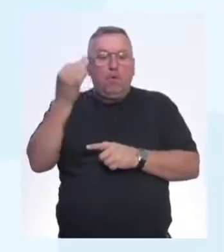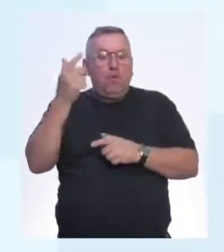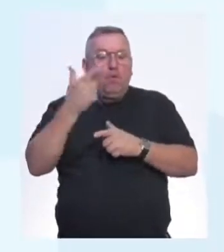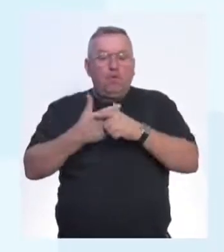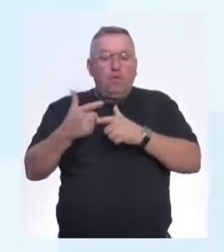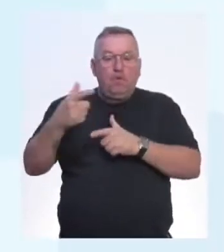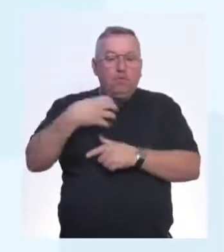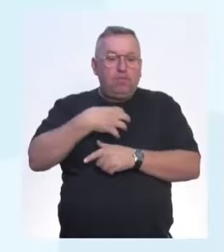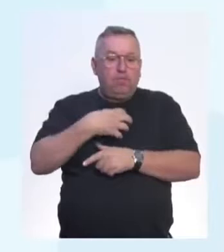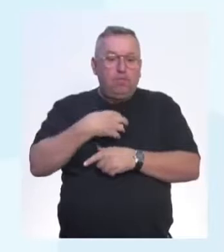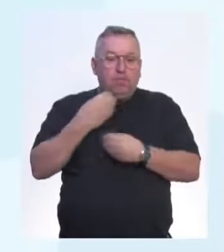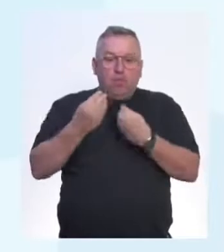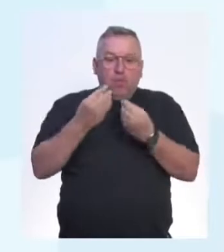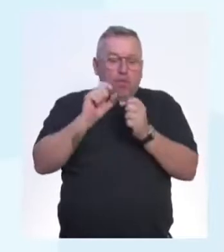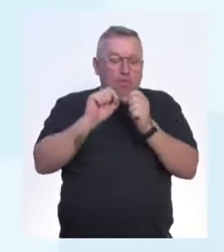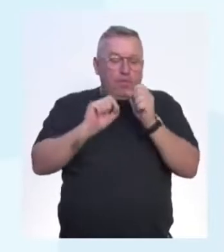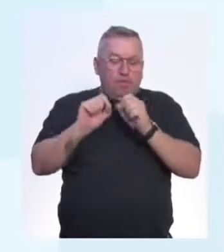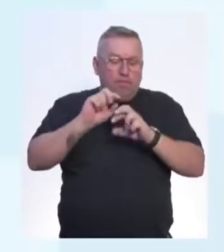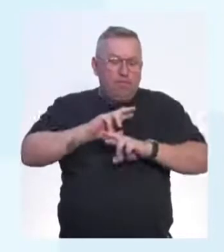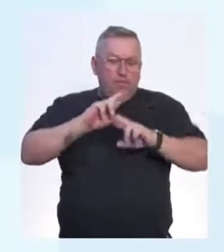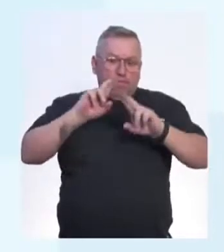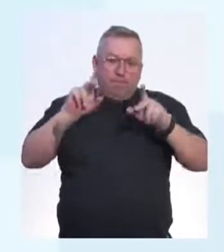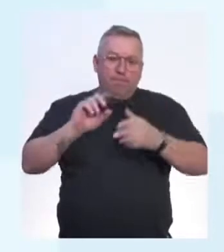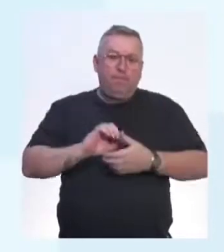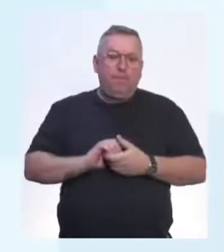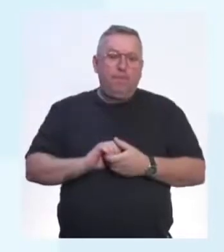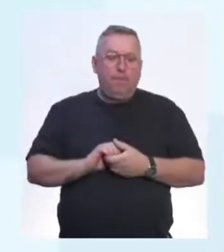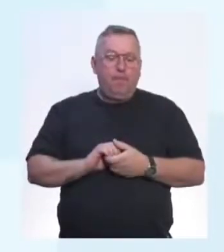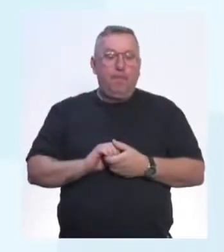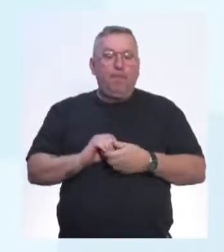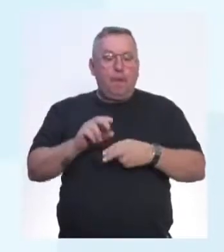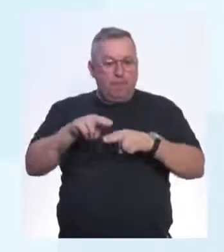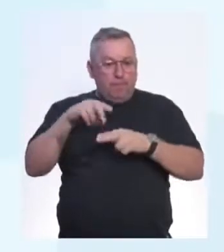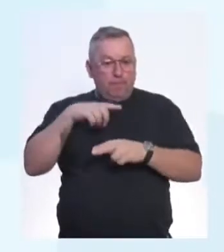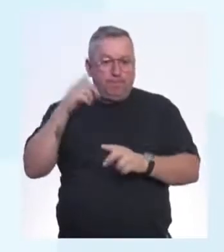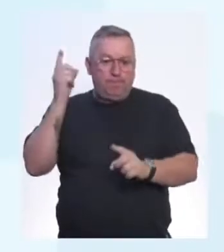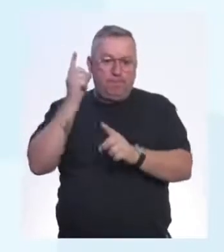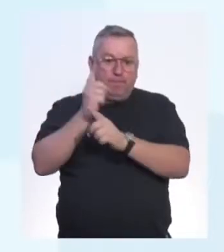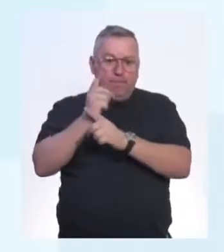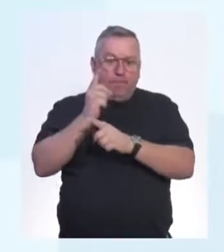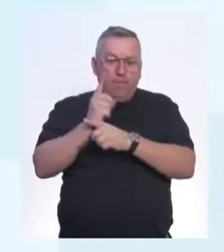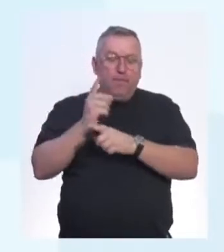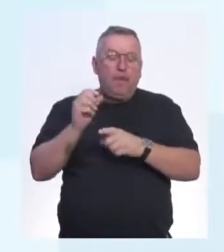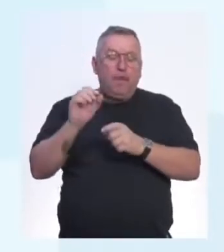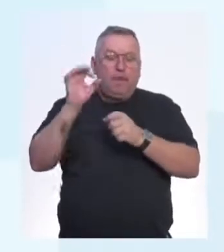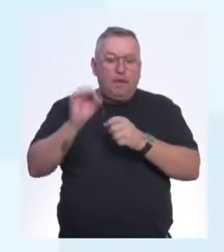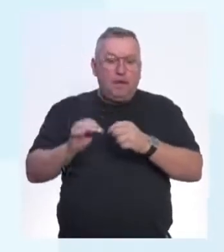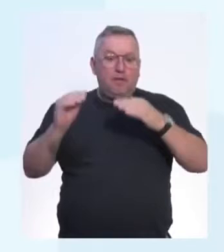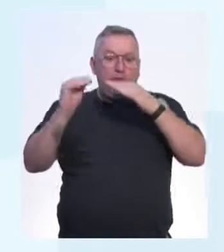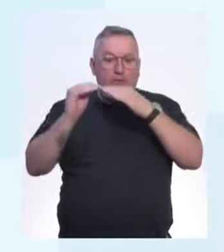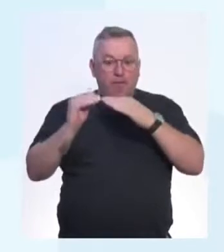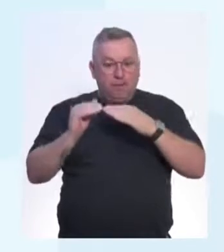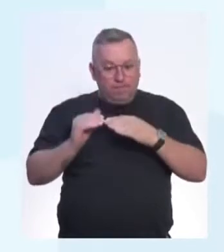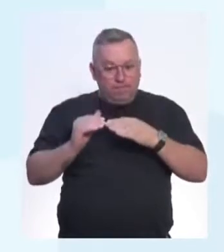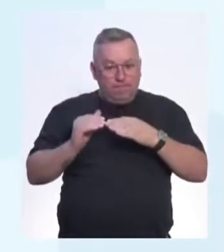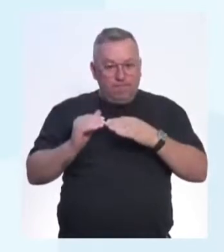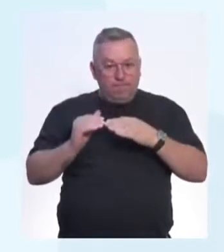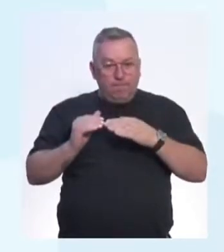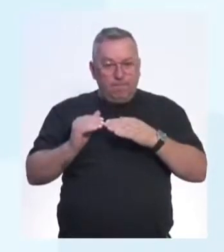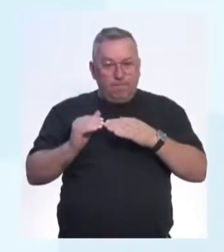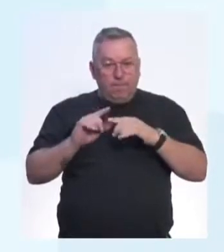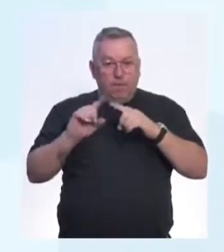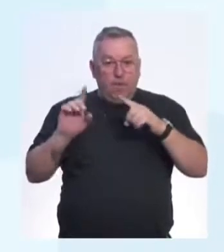de um modelo, cada um fez uma forma de divisão, né? Então, por isso que eu tenho que encontrar a fração equivalente. No caso aí,